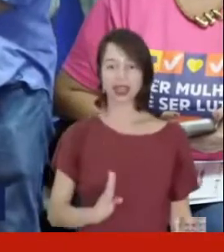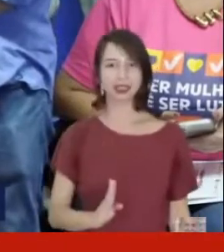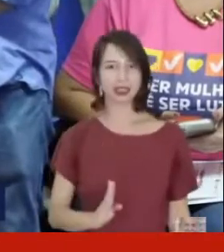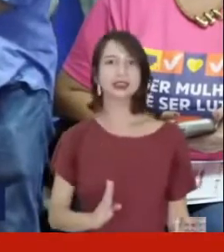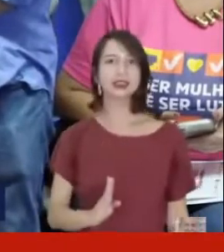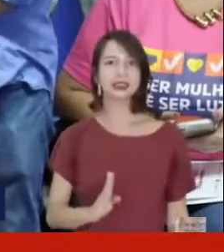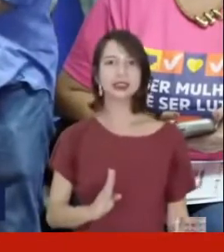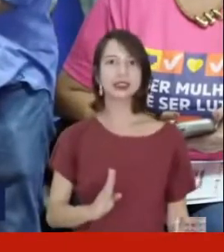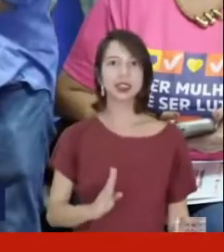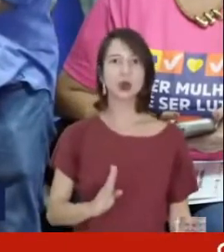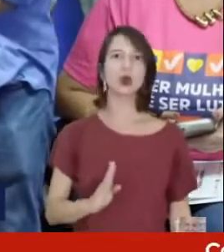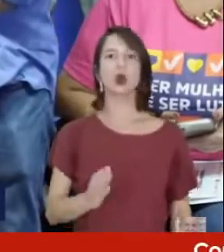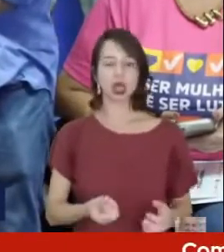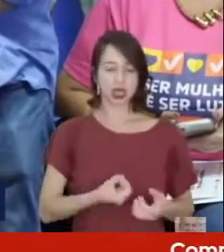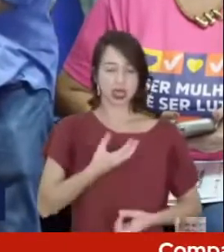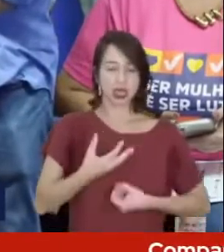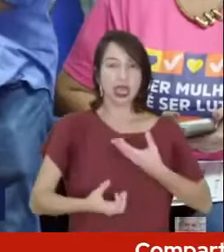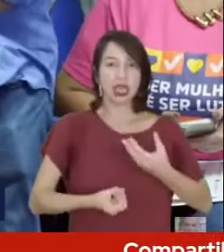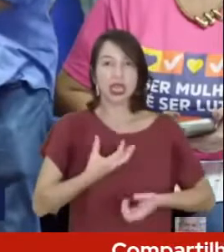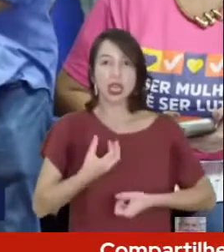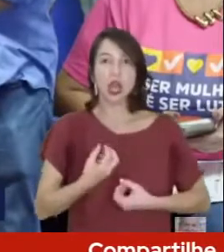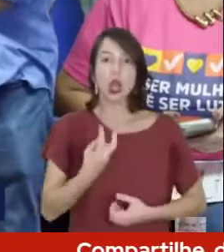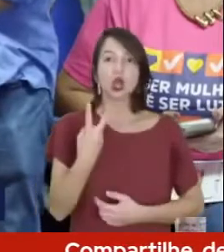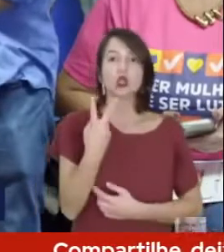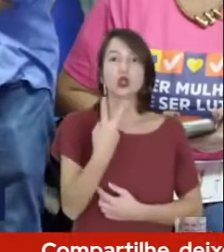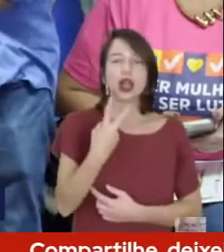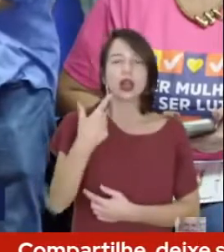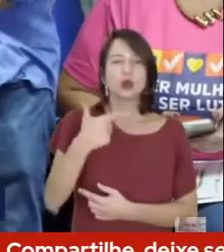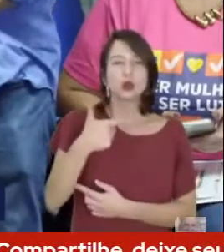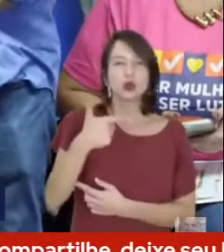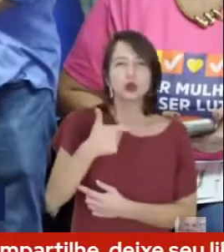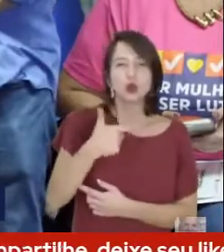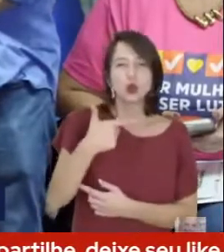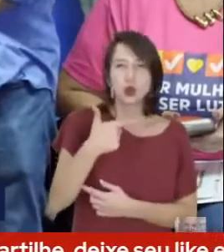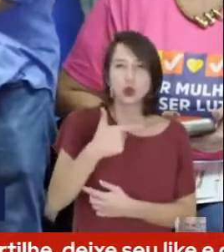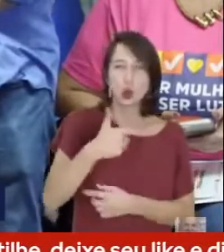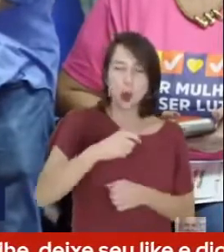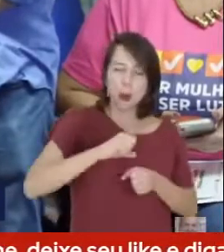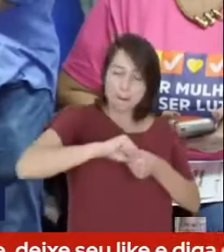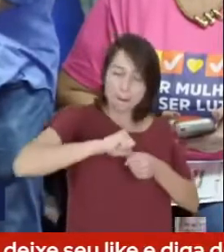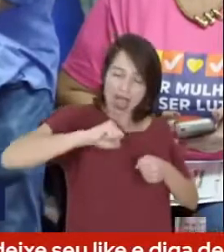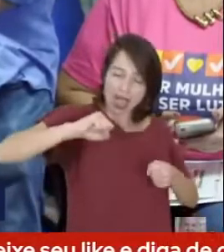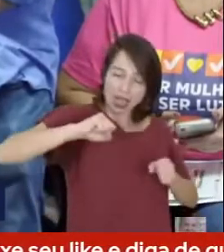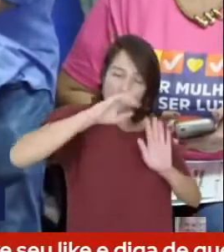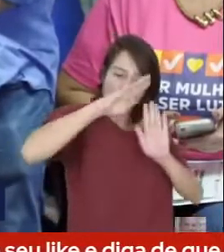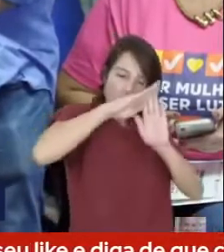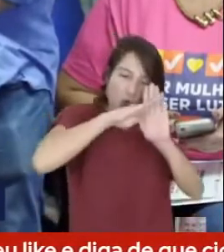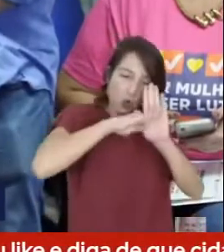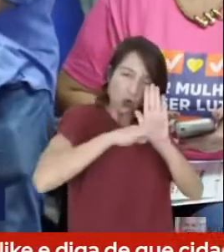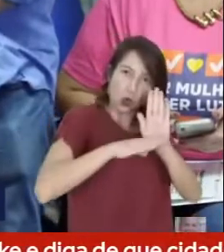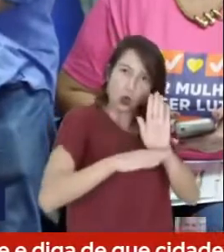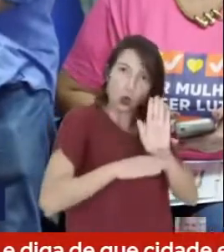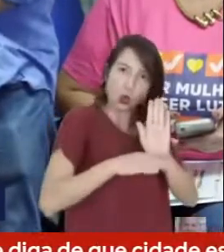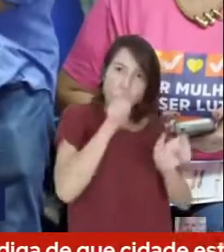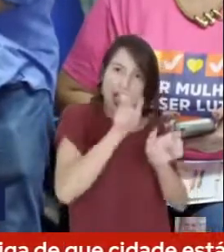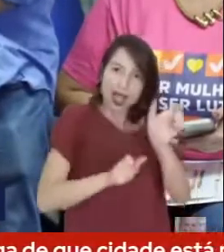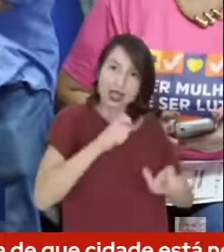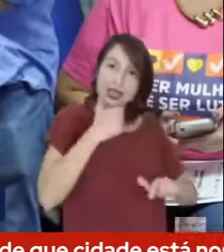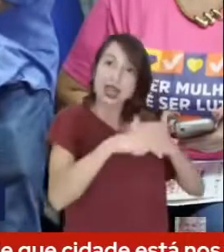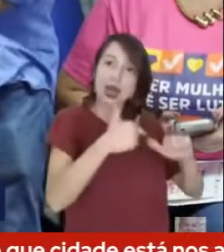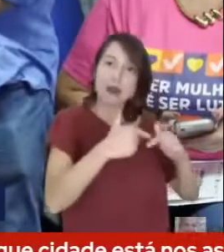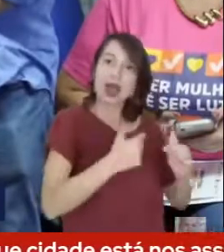que iniciam para trabalhar. E somos desse